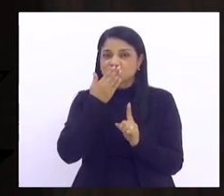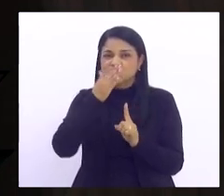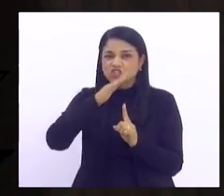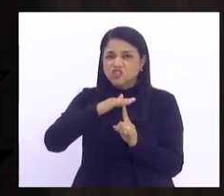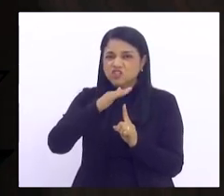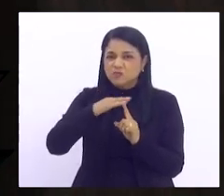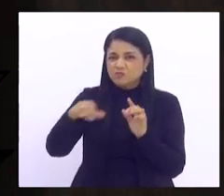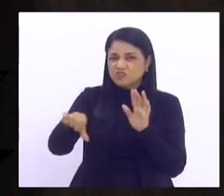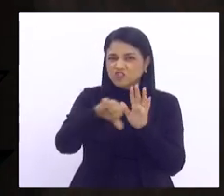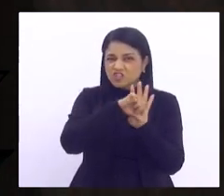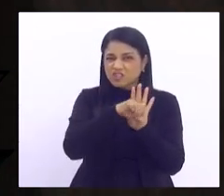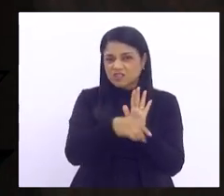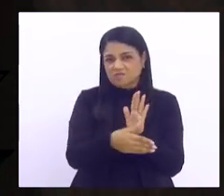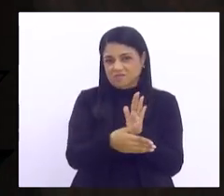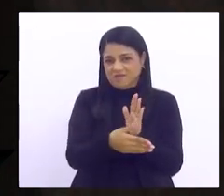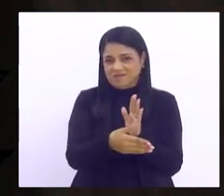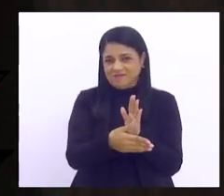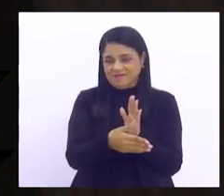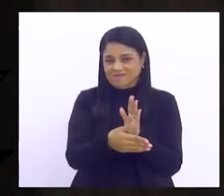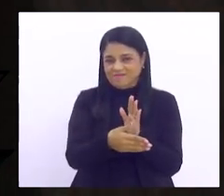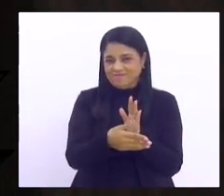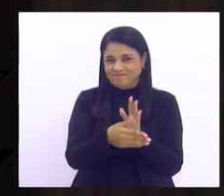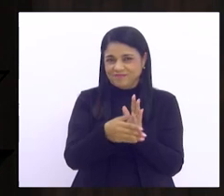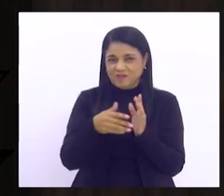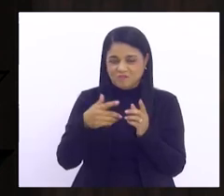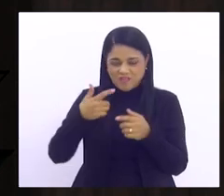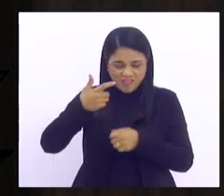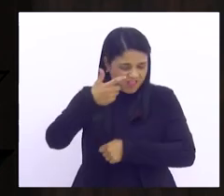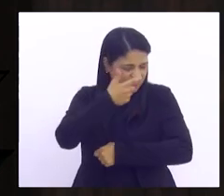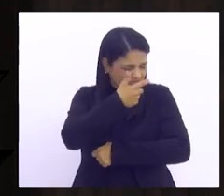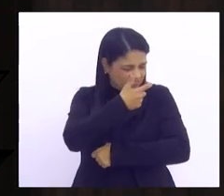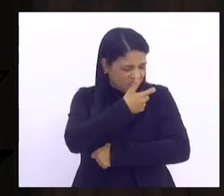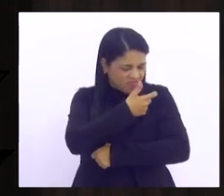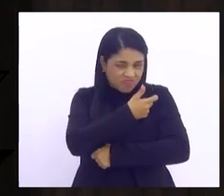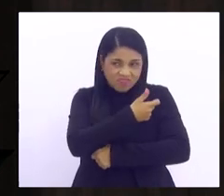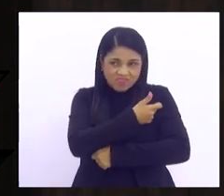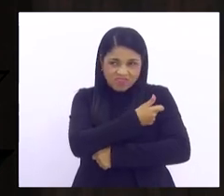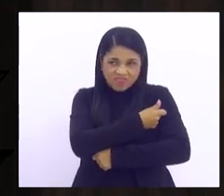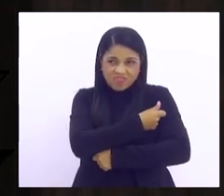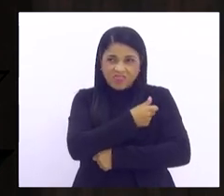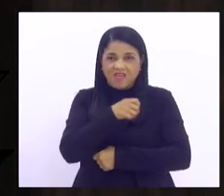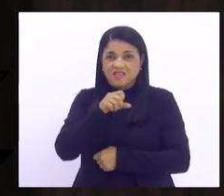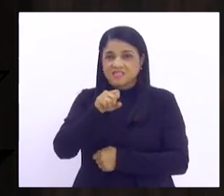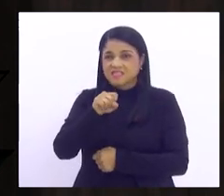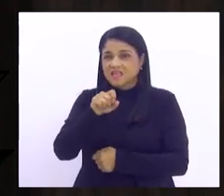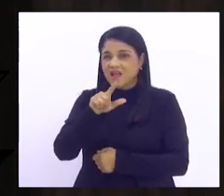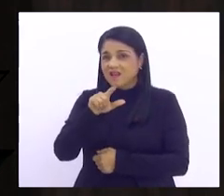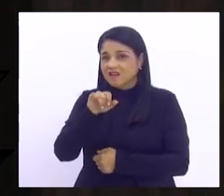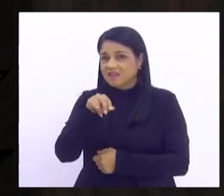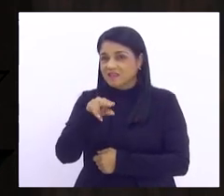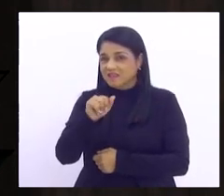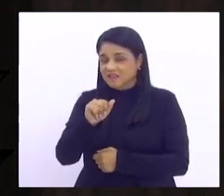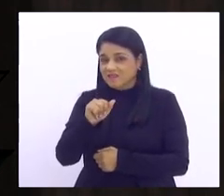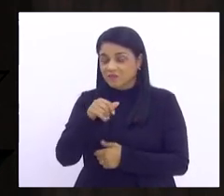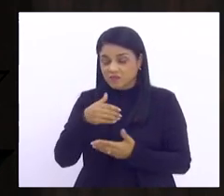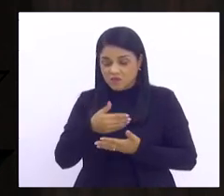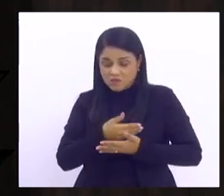porque imaginem, né? Colocar uma substância salina numa mulher para que o bebê sofra e